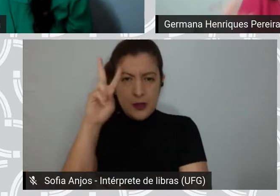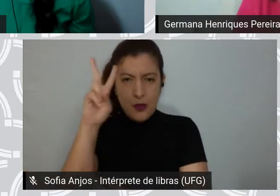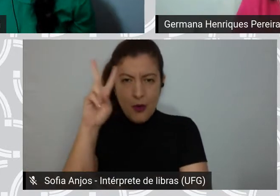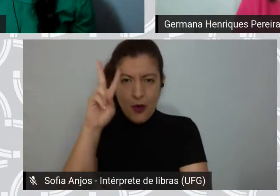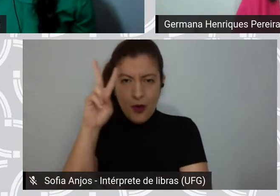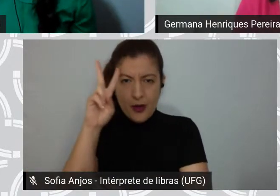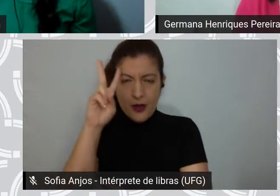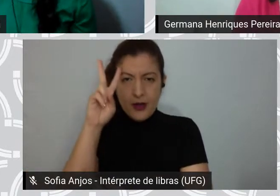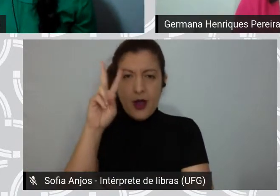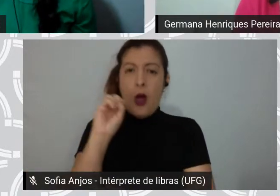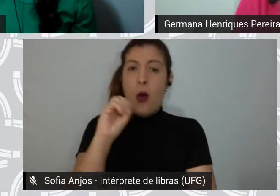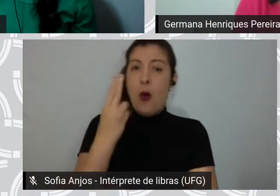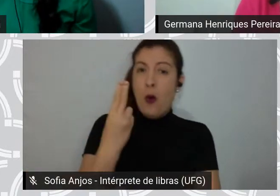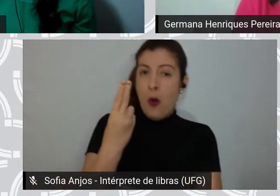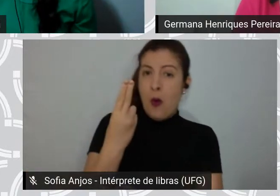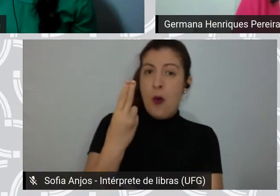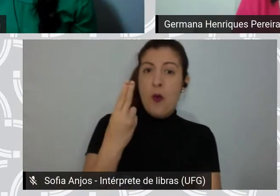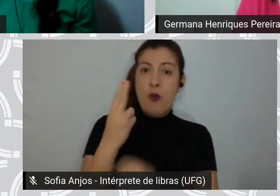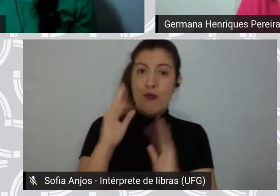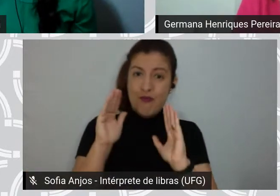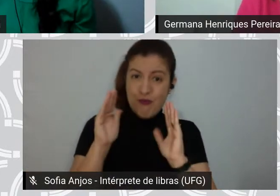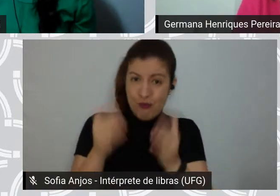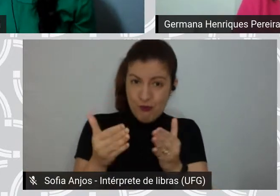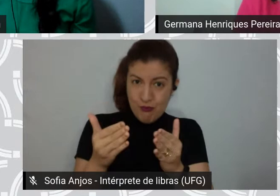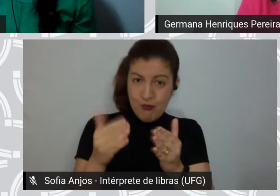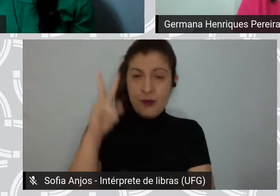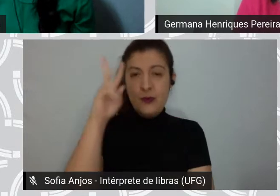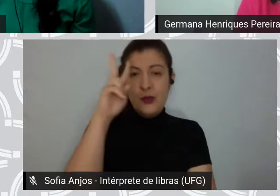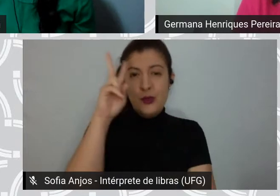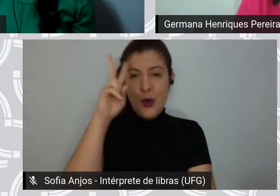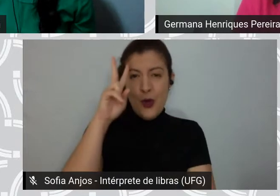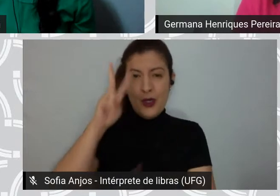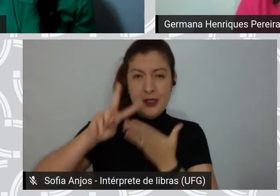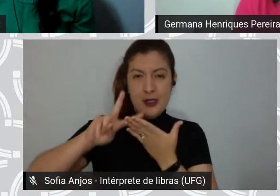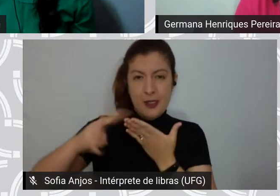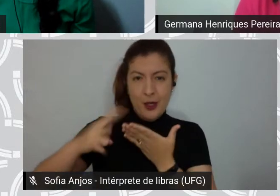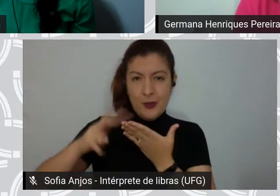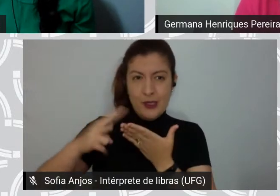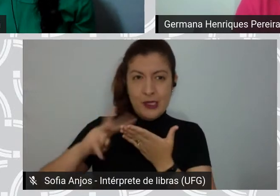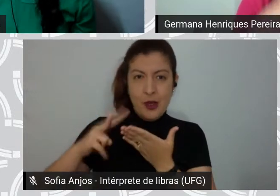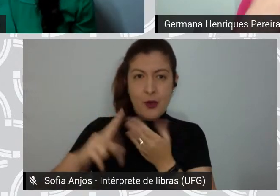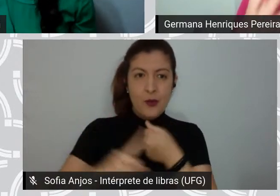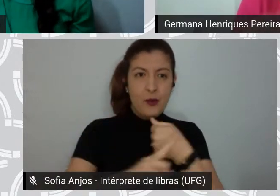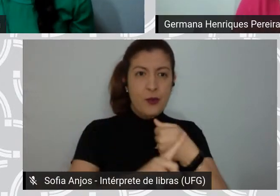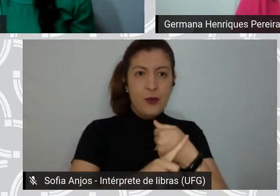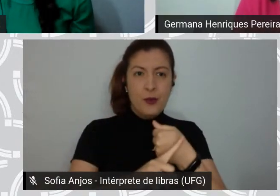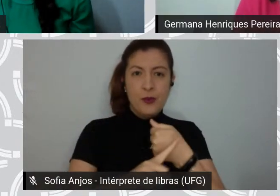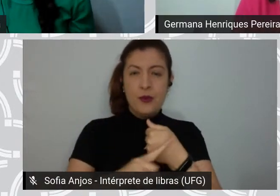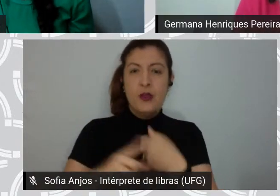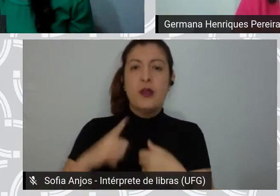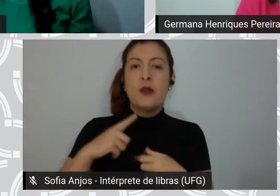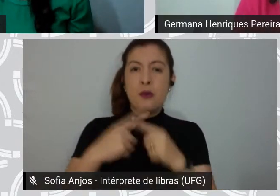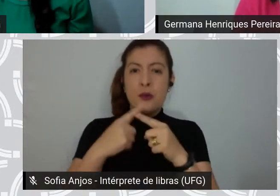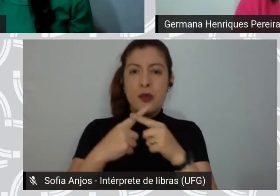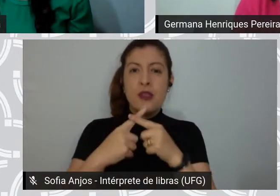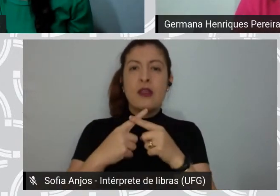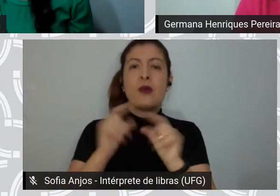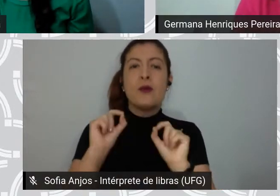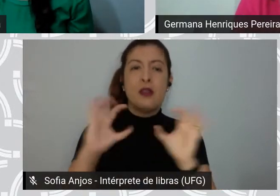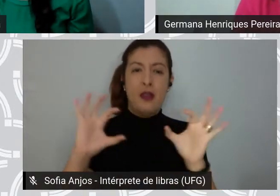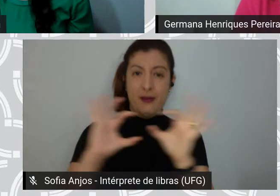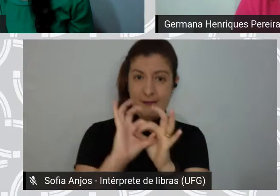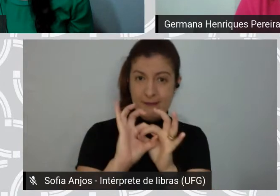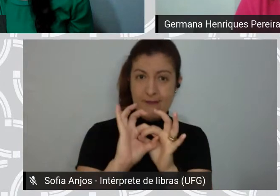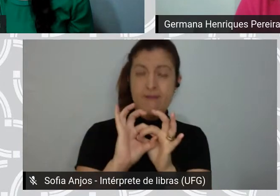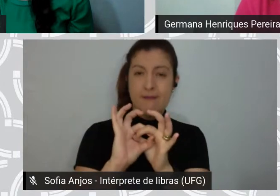Em vez de simplesmente pensar em diferentes histórias da tradução que, reunidas, né, bem